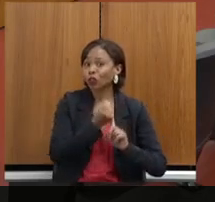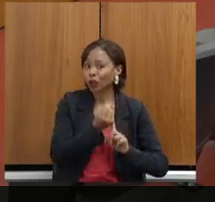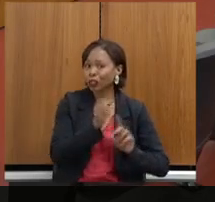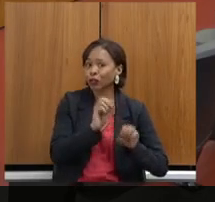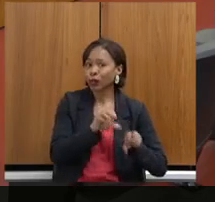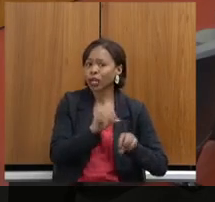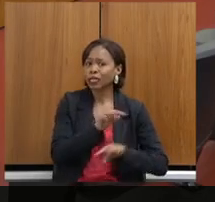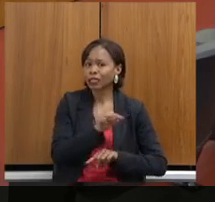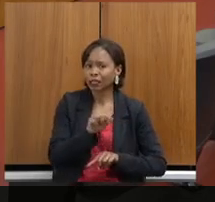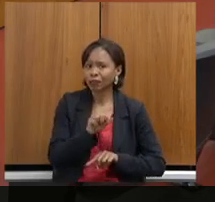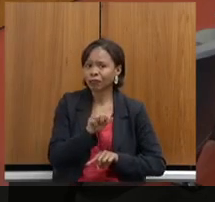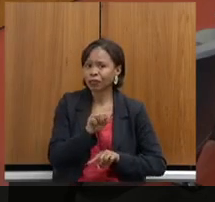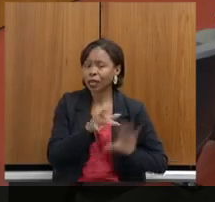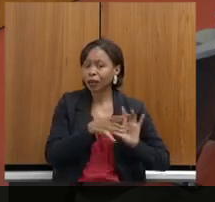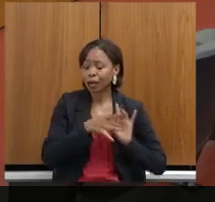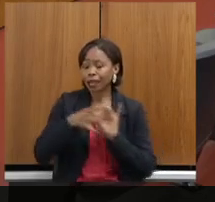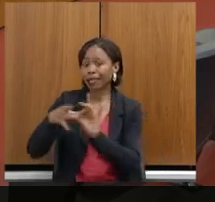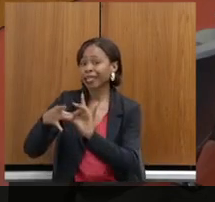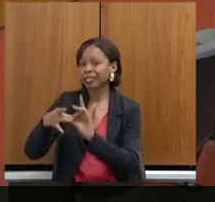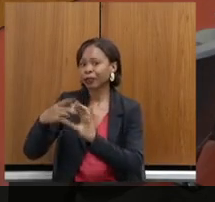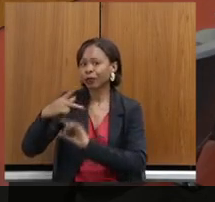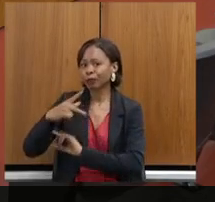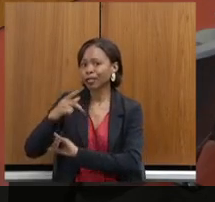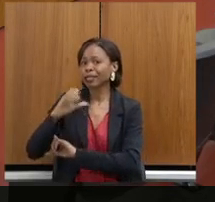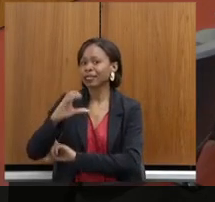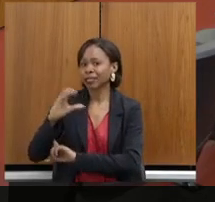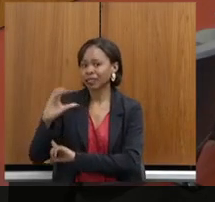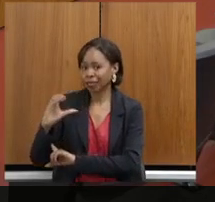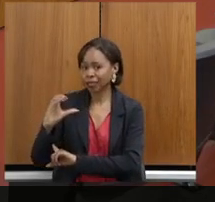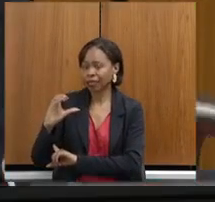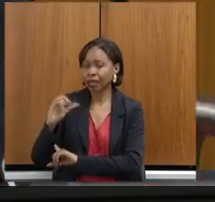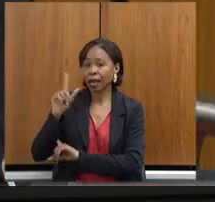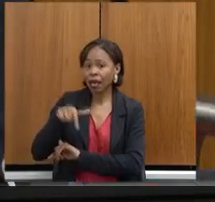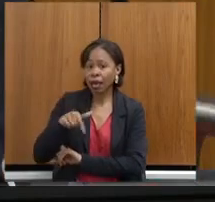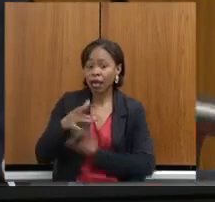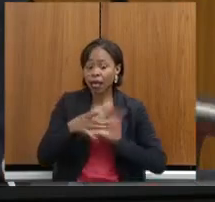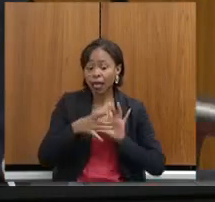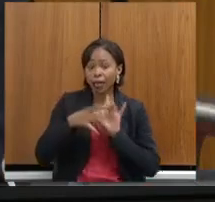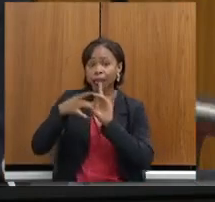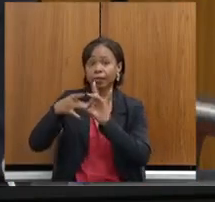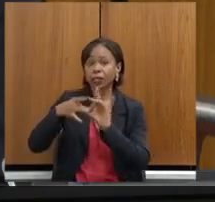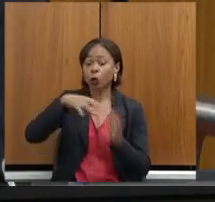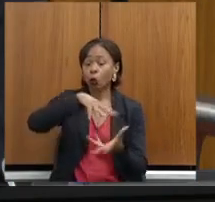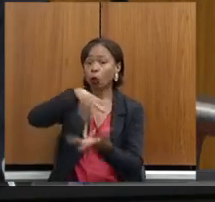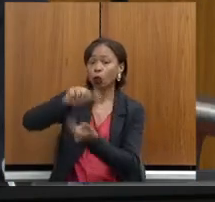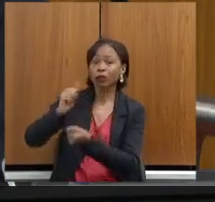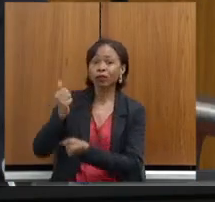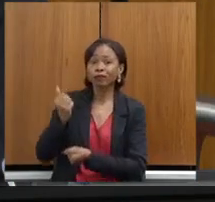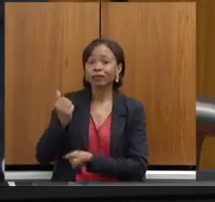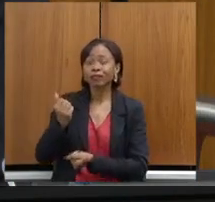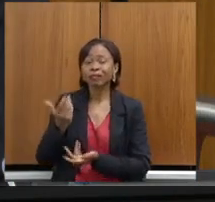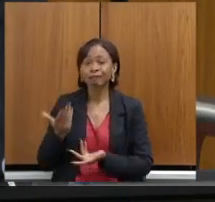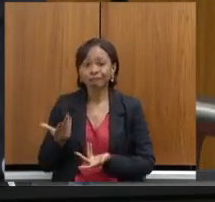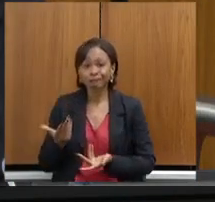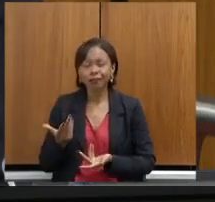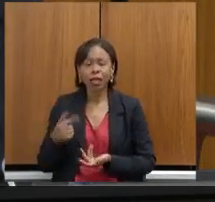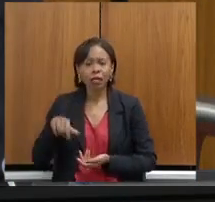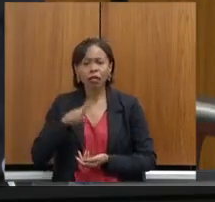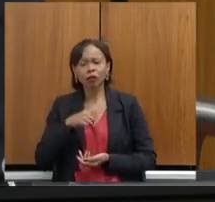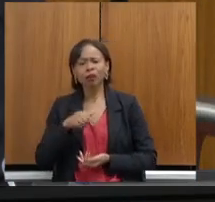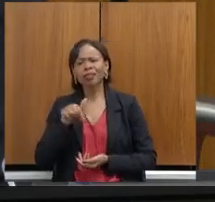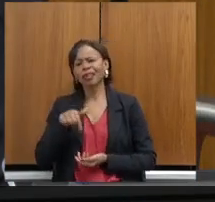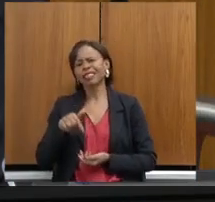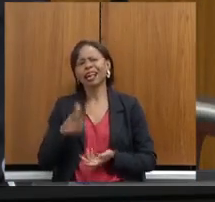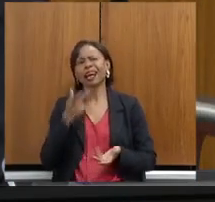próximo ele tem ligação com PCC a ligação internacional então nós ficamos aqui catando